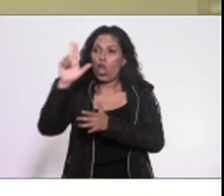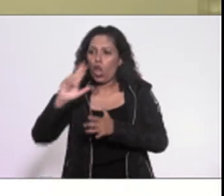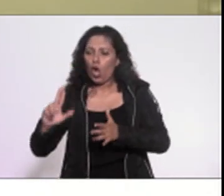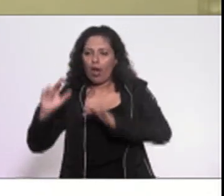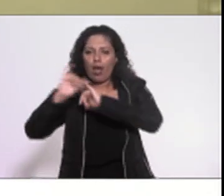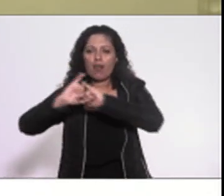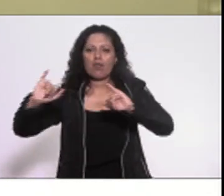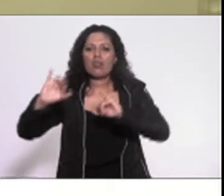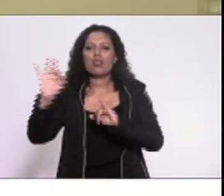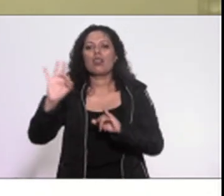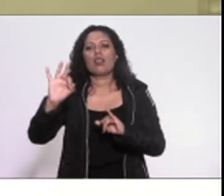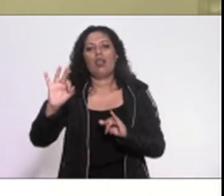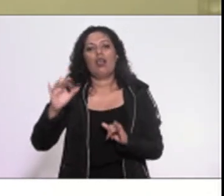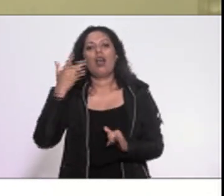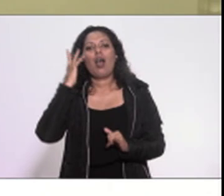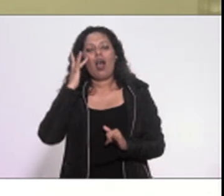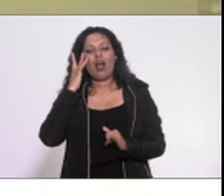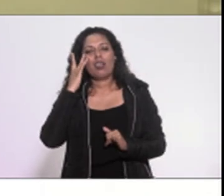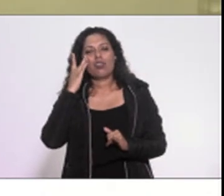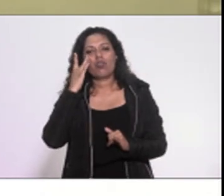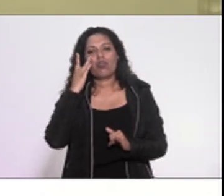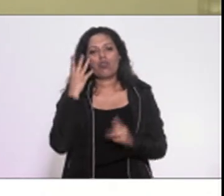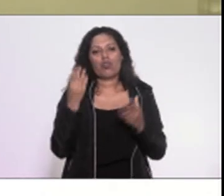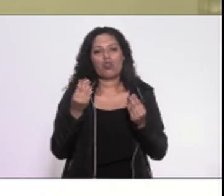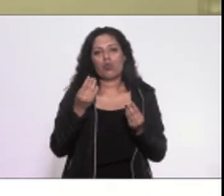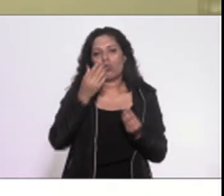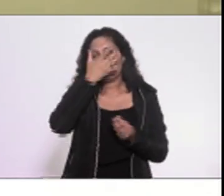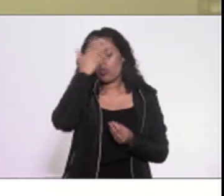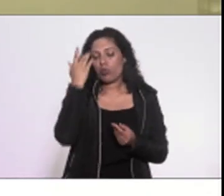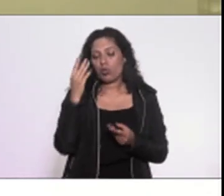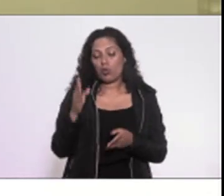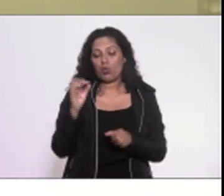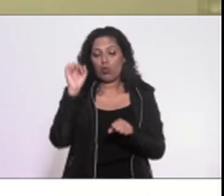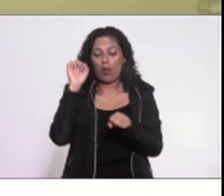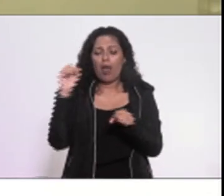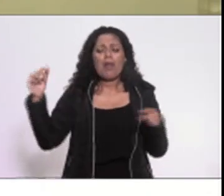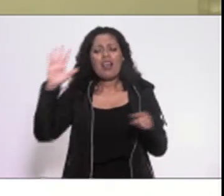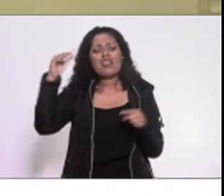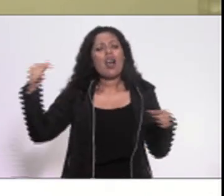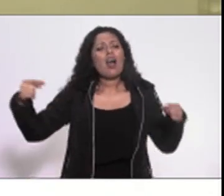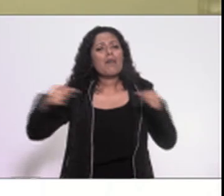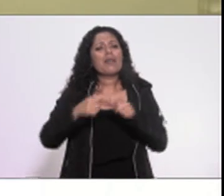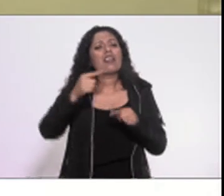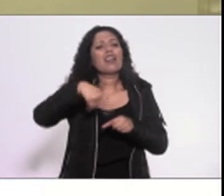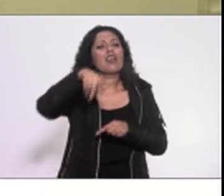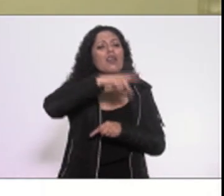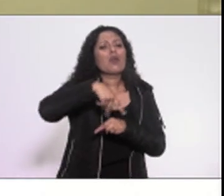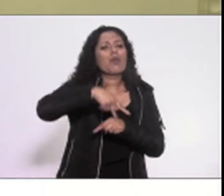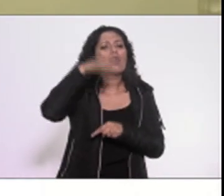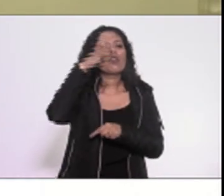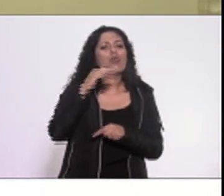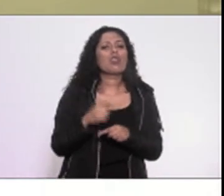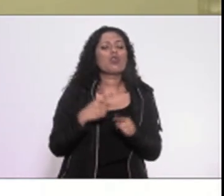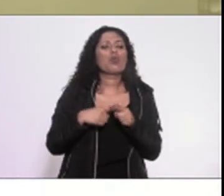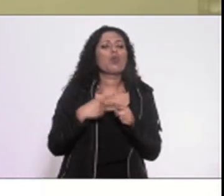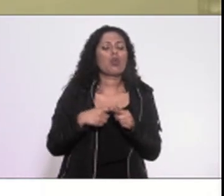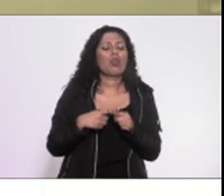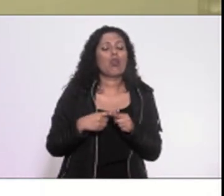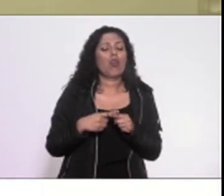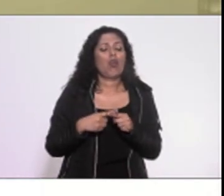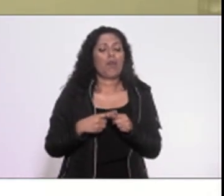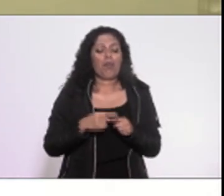Acho que muita gente deixa de falar ou denunciar porque entende não ter mecanismos